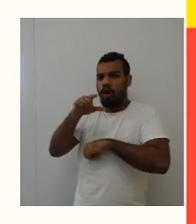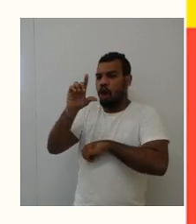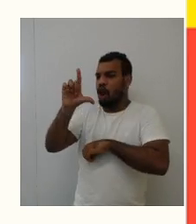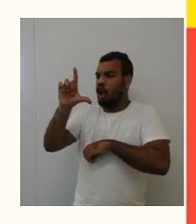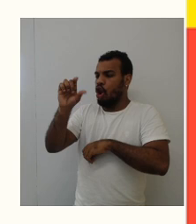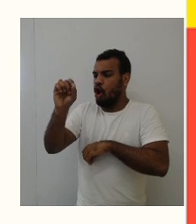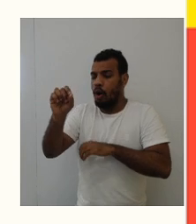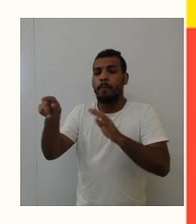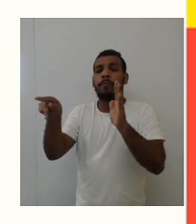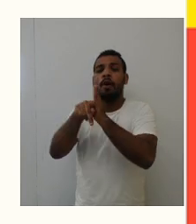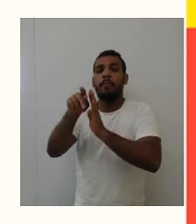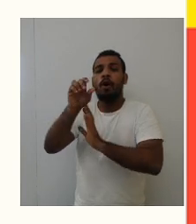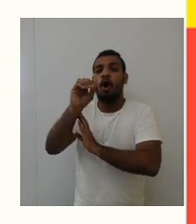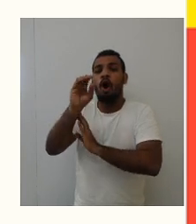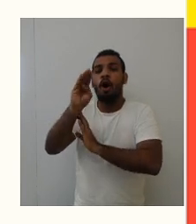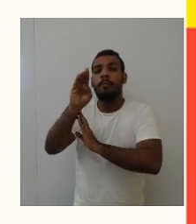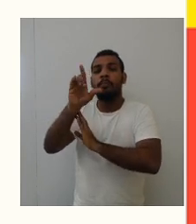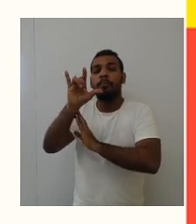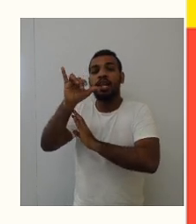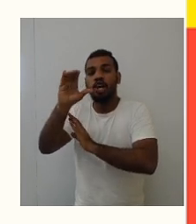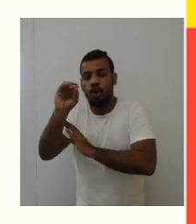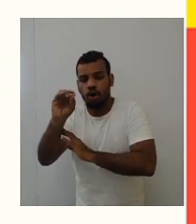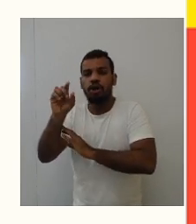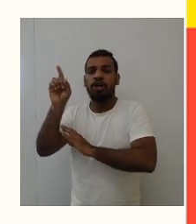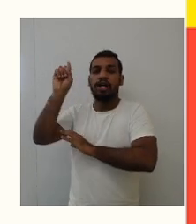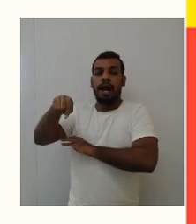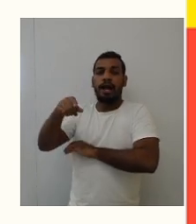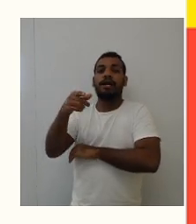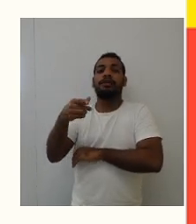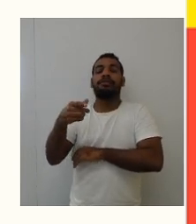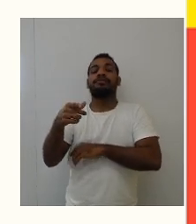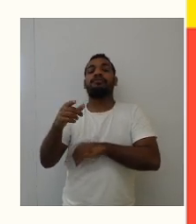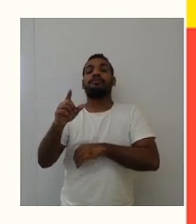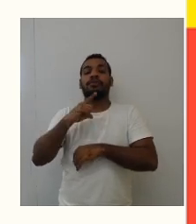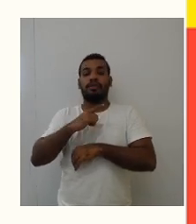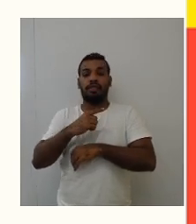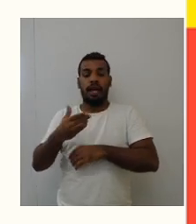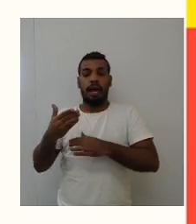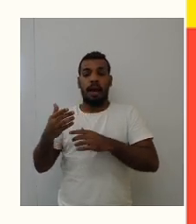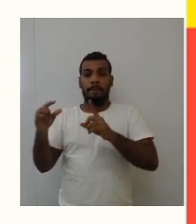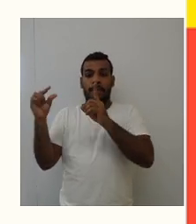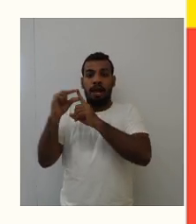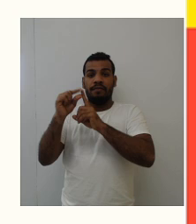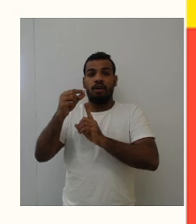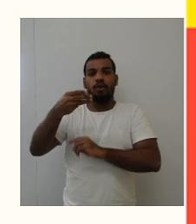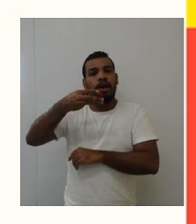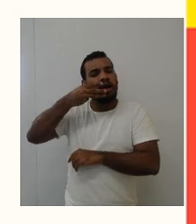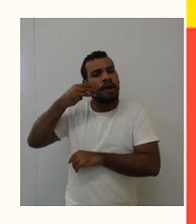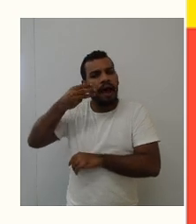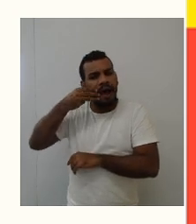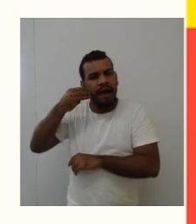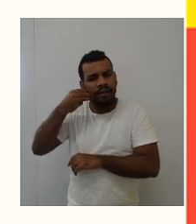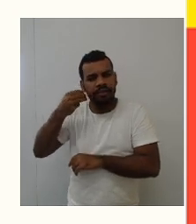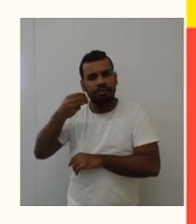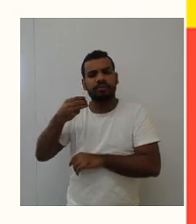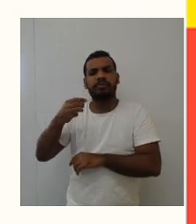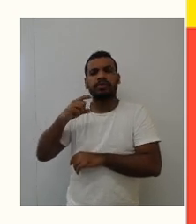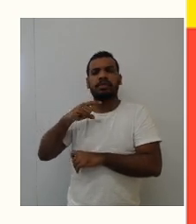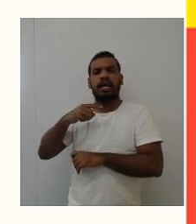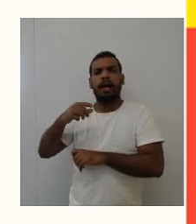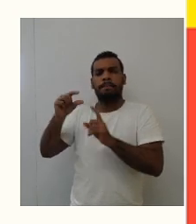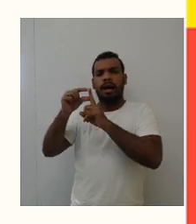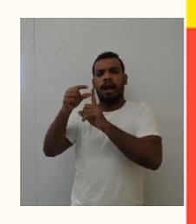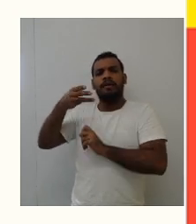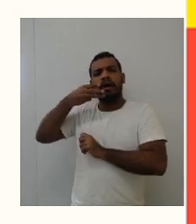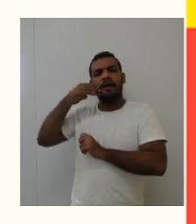lo, que ele é utilizado para reiterar a palavra gato, né? Para se referir à palavra gato,